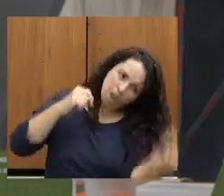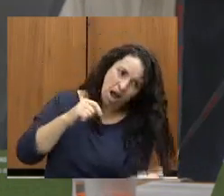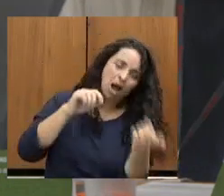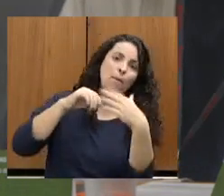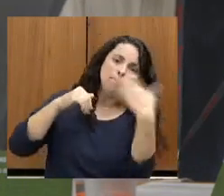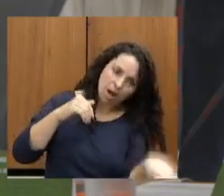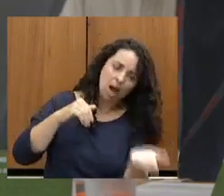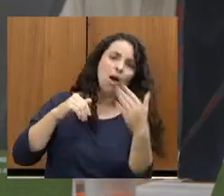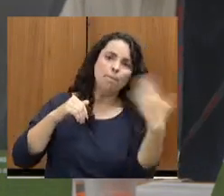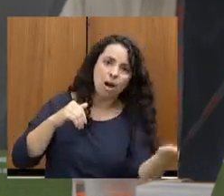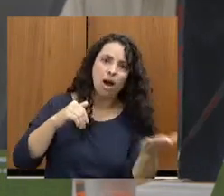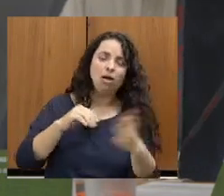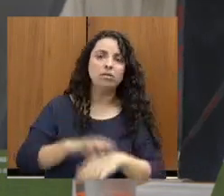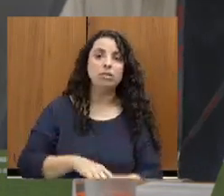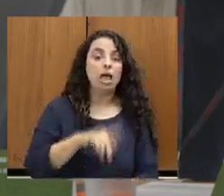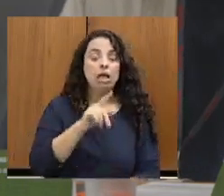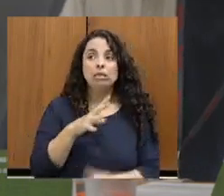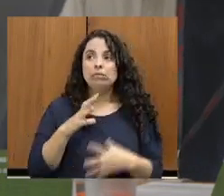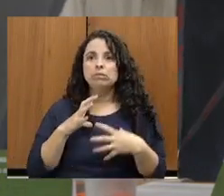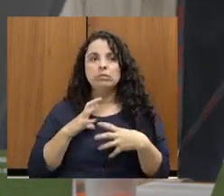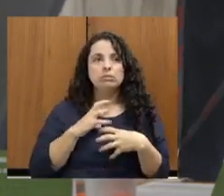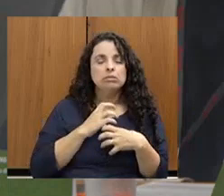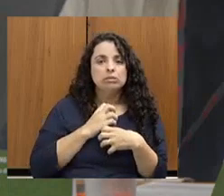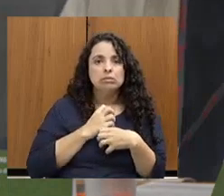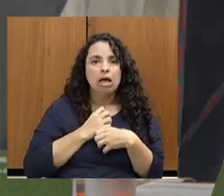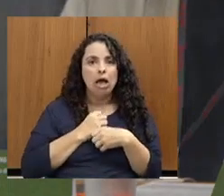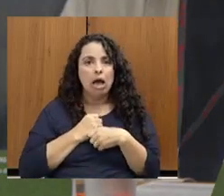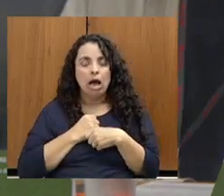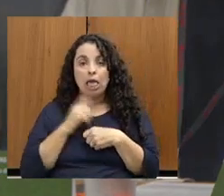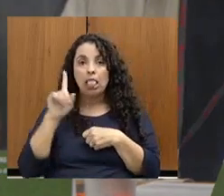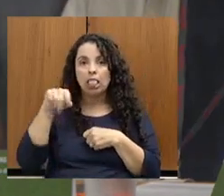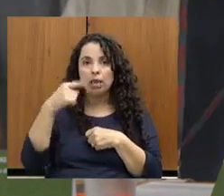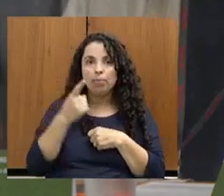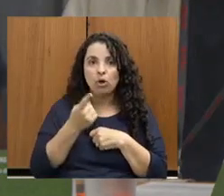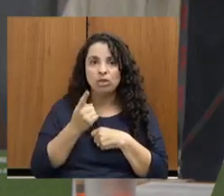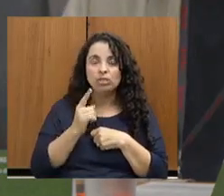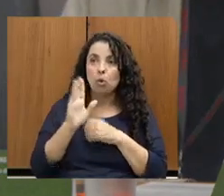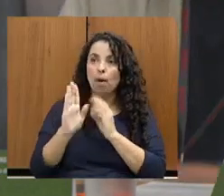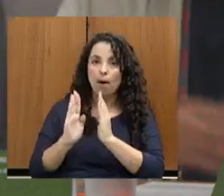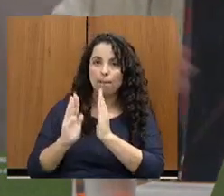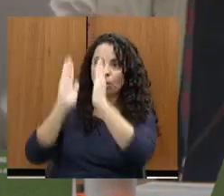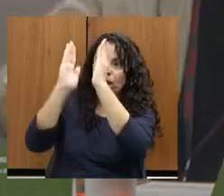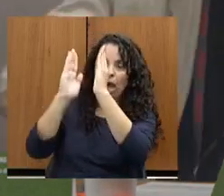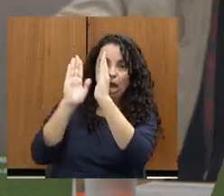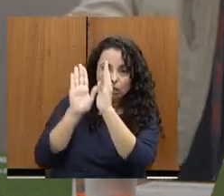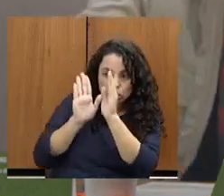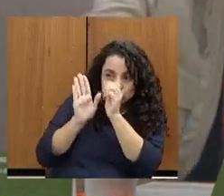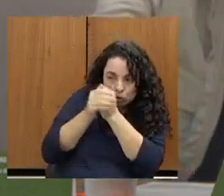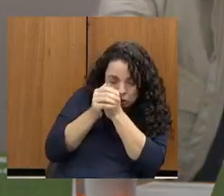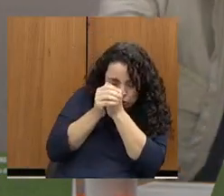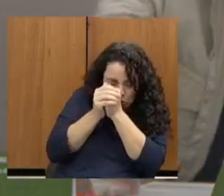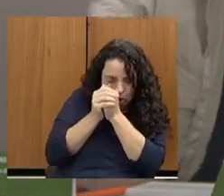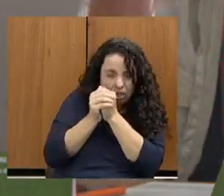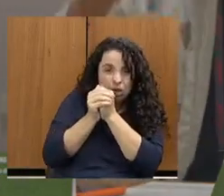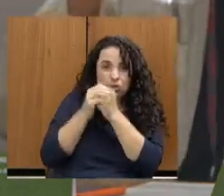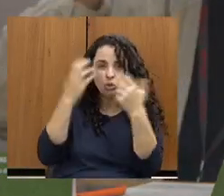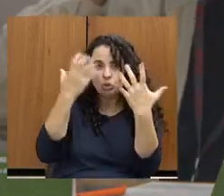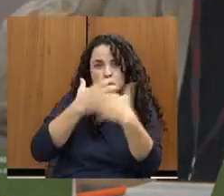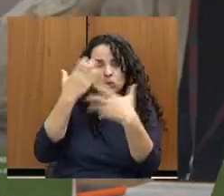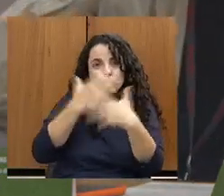Desde o início do ano, o Lucas, quando o Davi está sentado ou andando, chuta a canela dele de surpresa